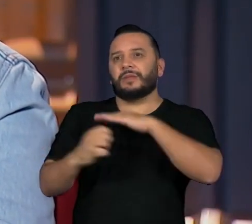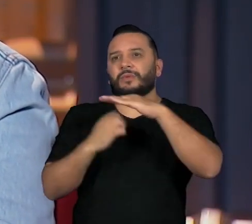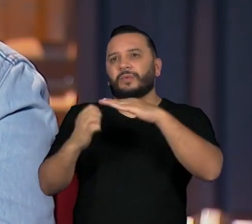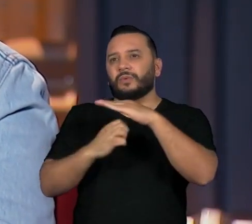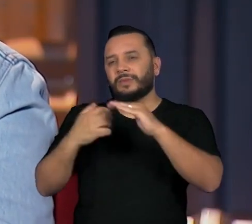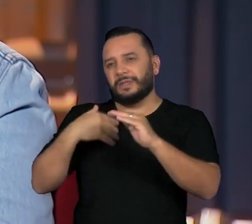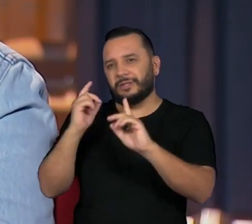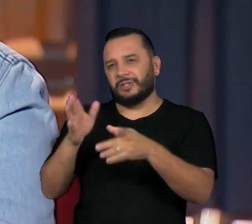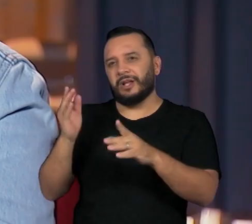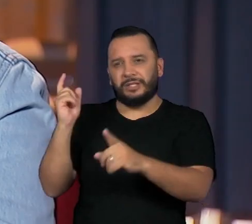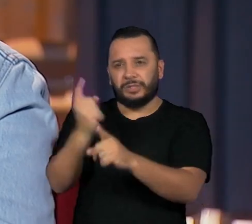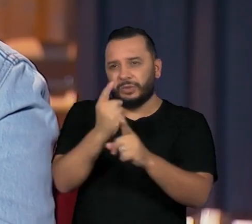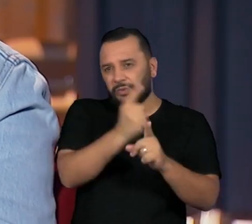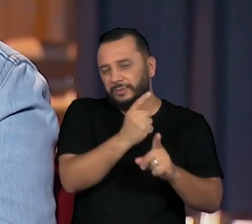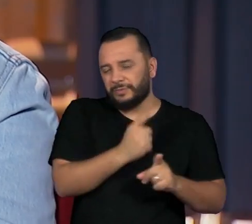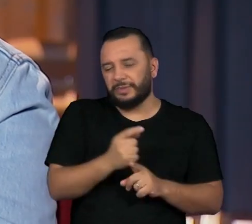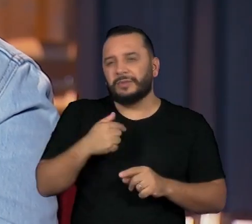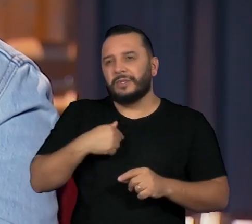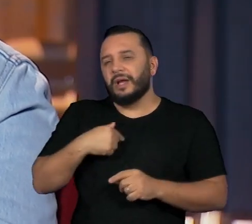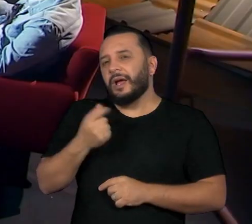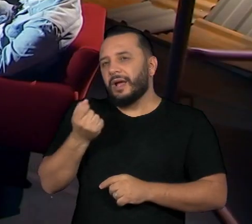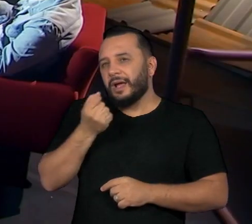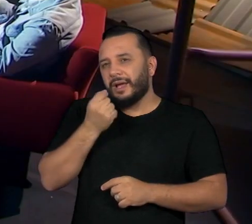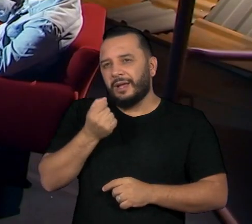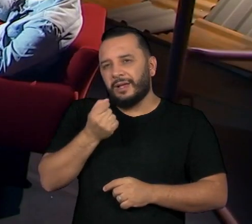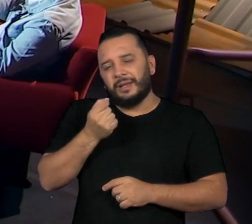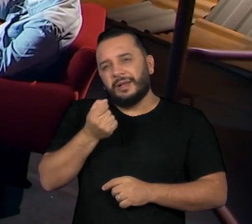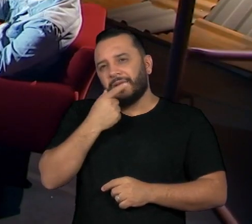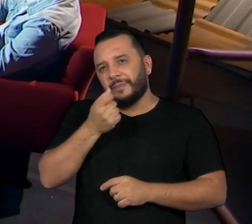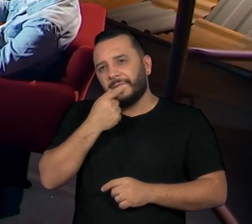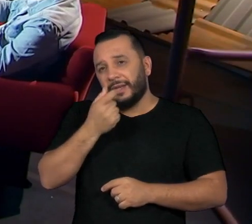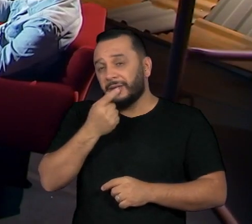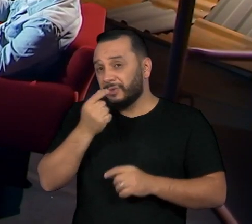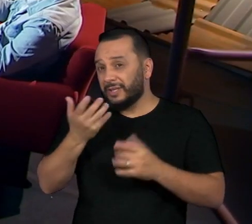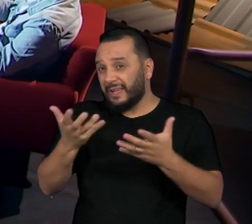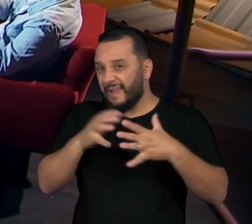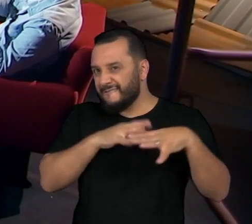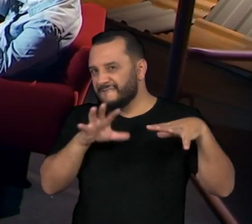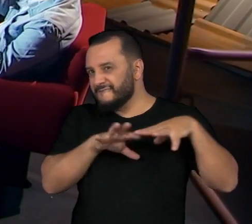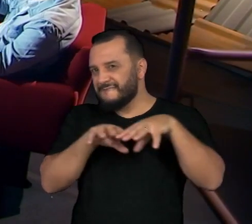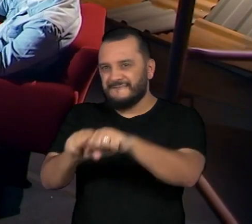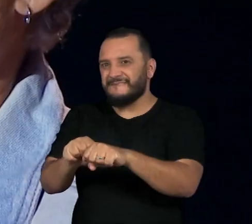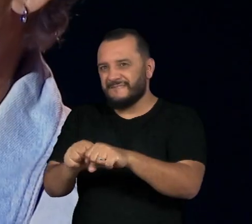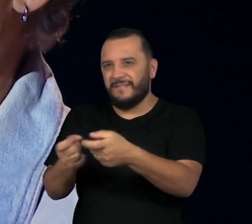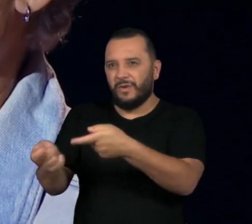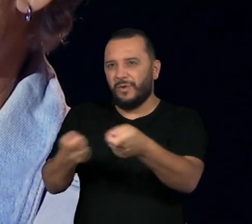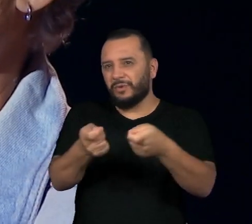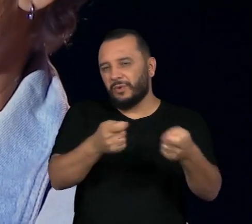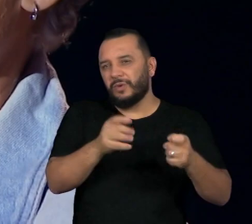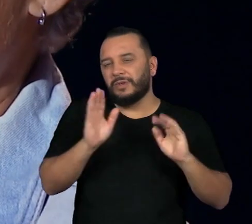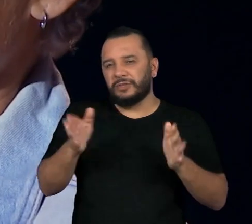hoje existe uma tentativa de monetização e de oligopolização, de controle sobre